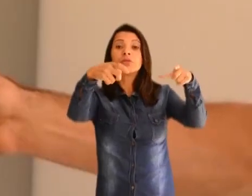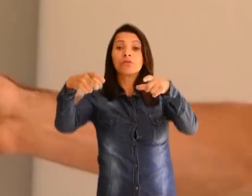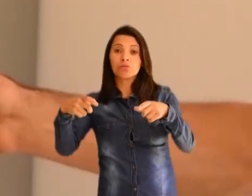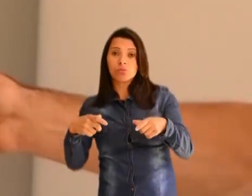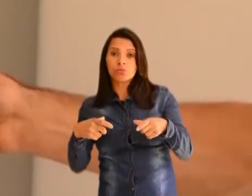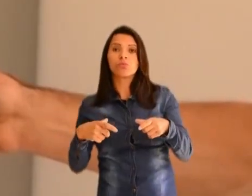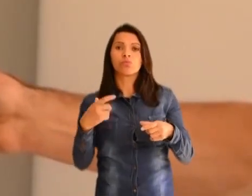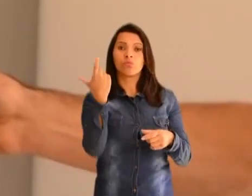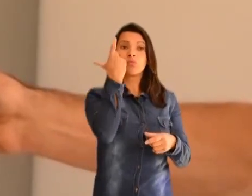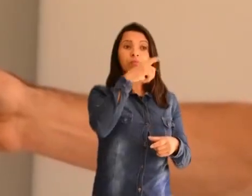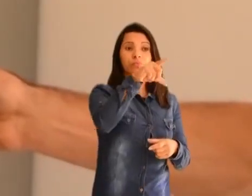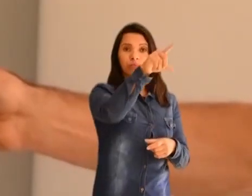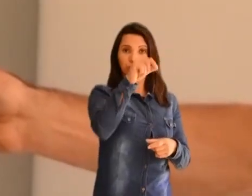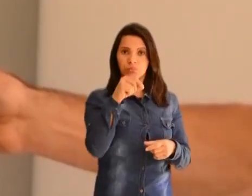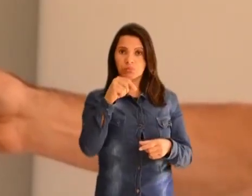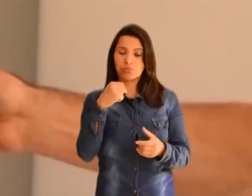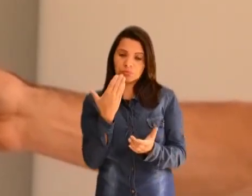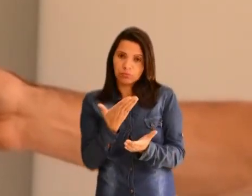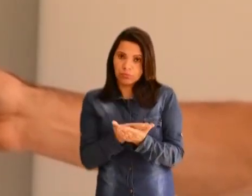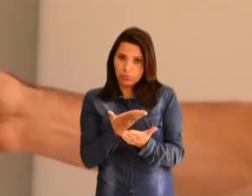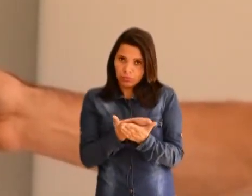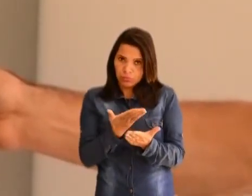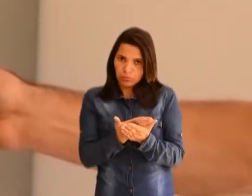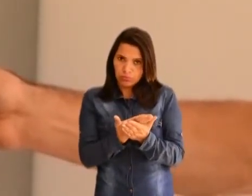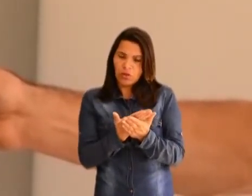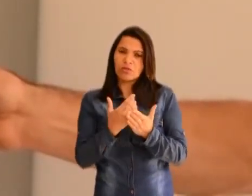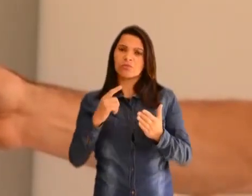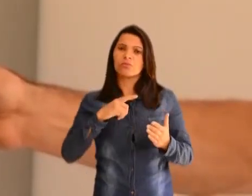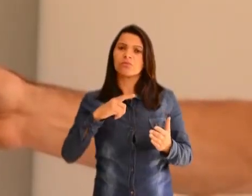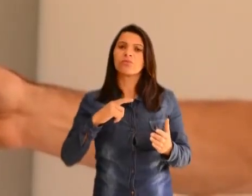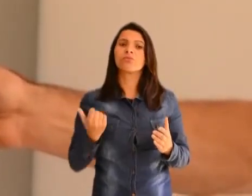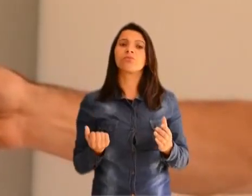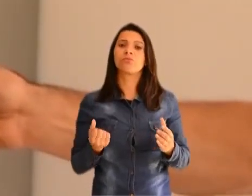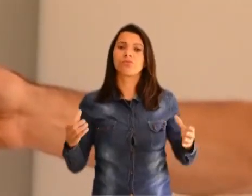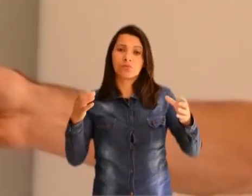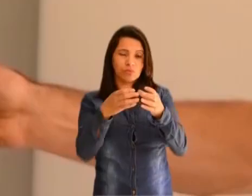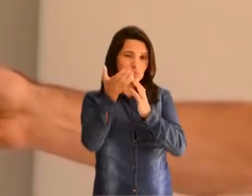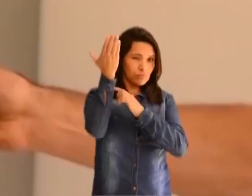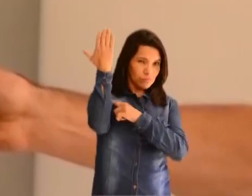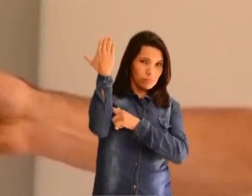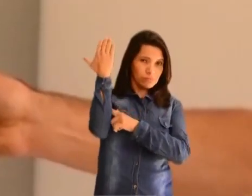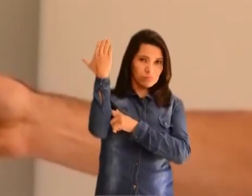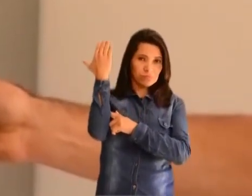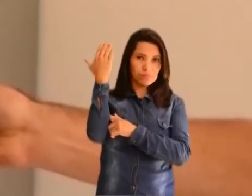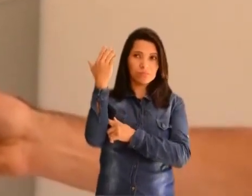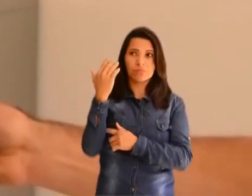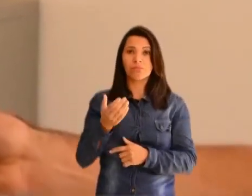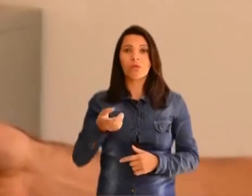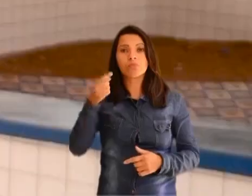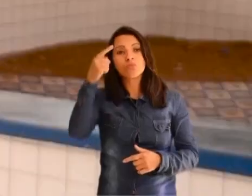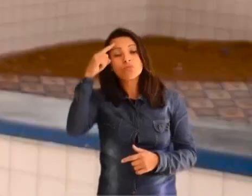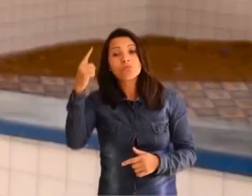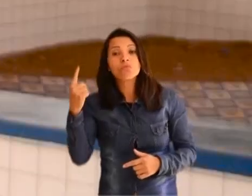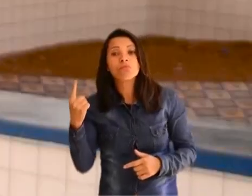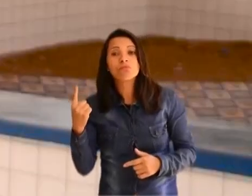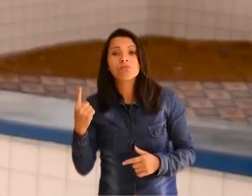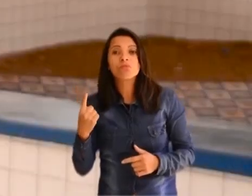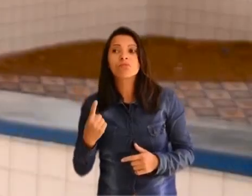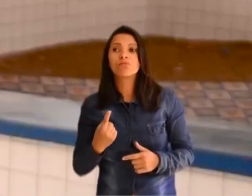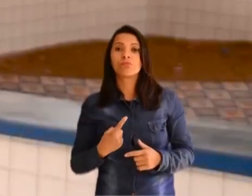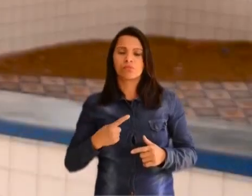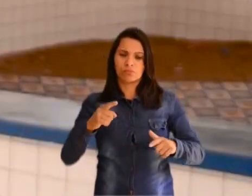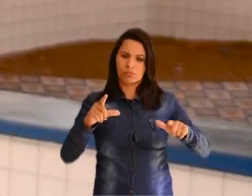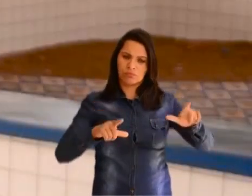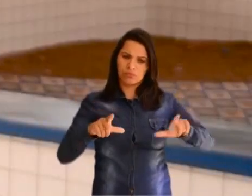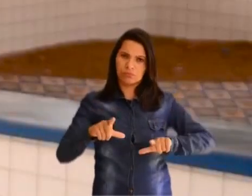três três comunidades não foram contempladas de viram as escolas terem sido desativadas em gestões anteriores Bom